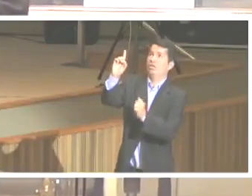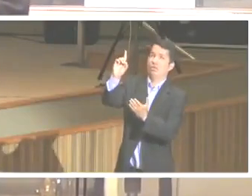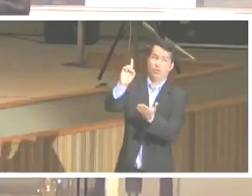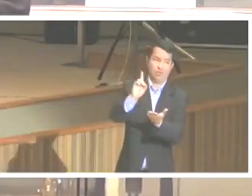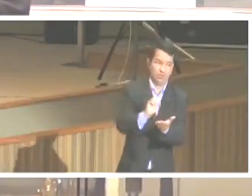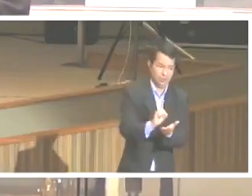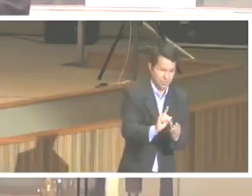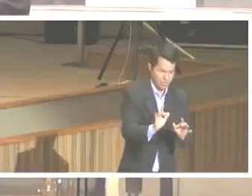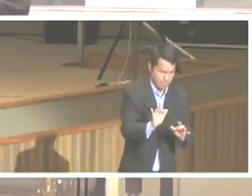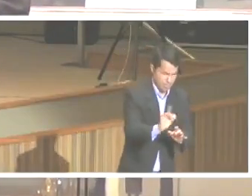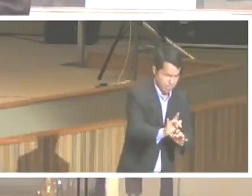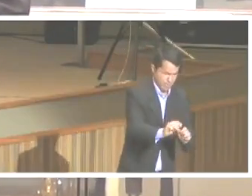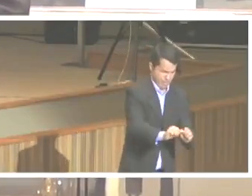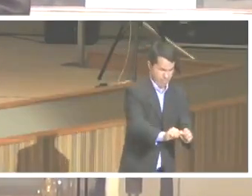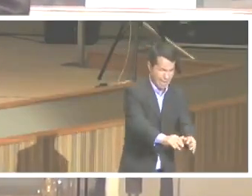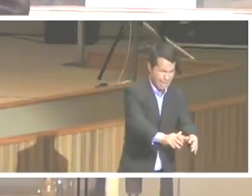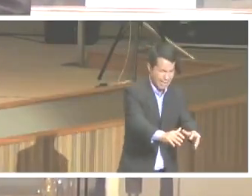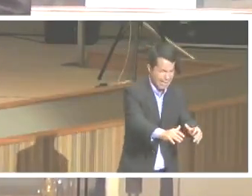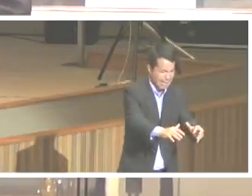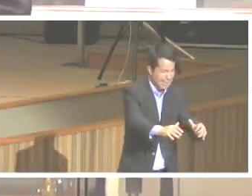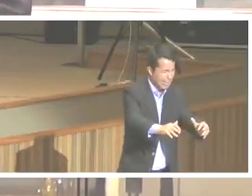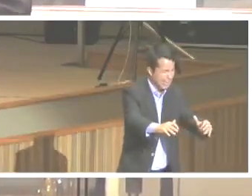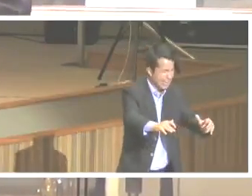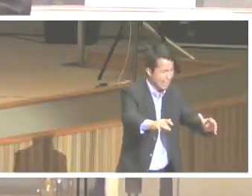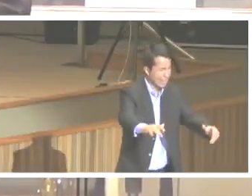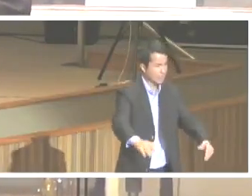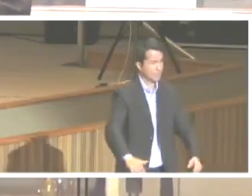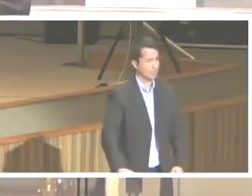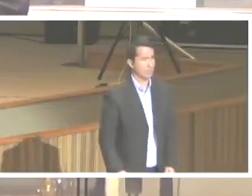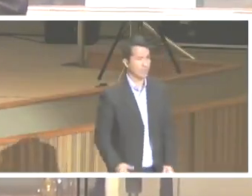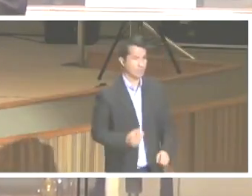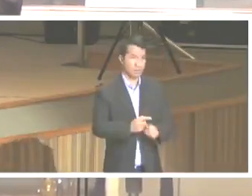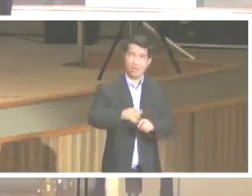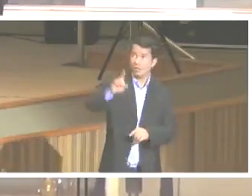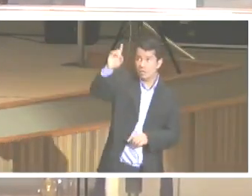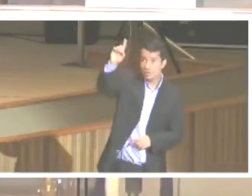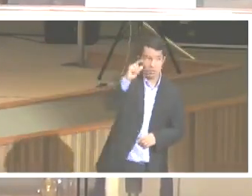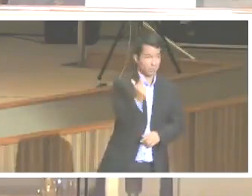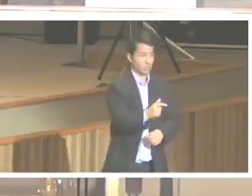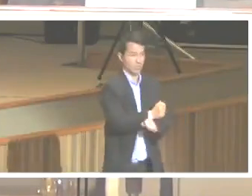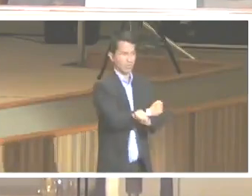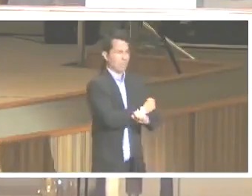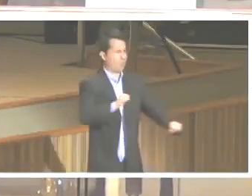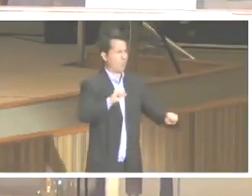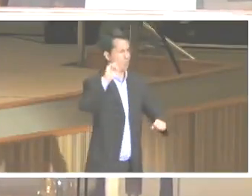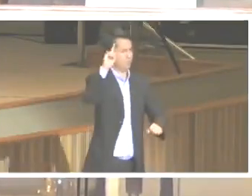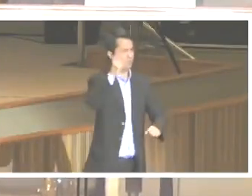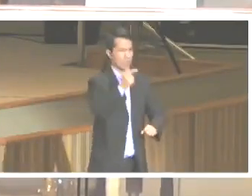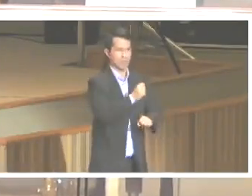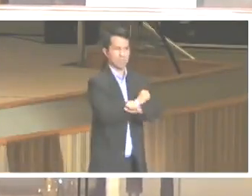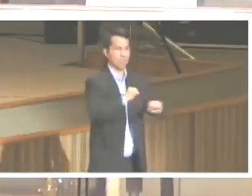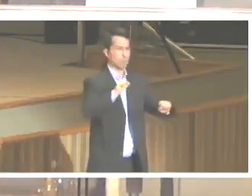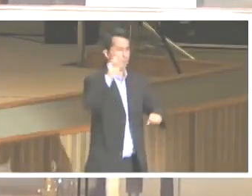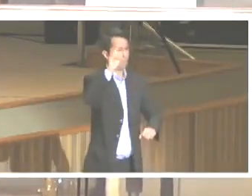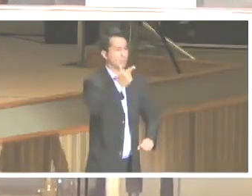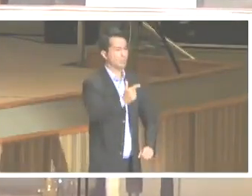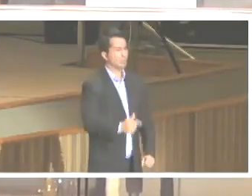consigo nada impossível para ele ea gente simplesmente vai por obediência